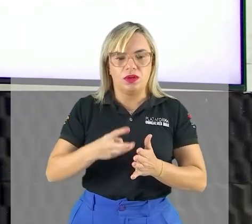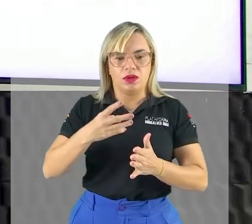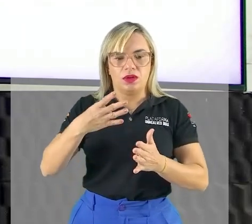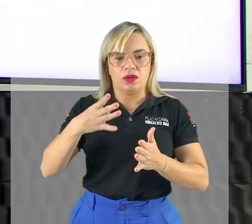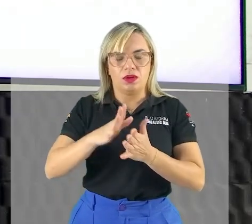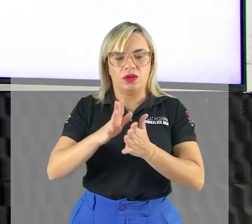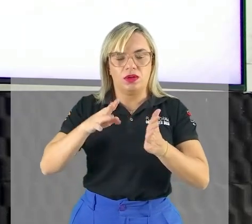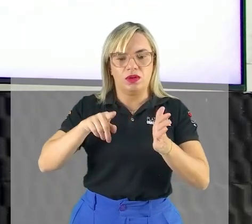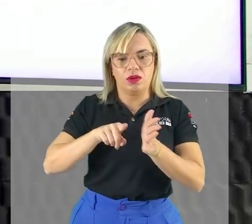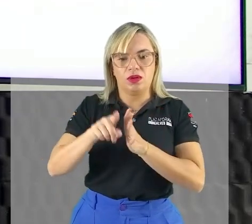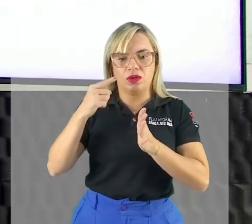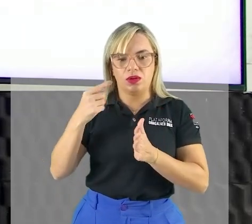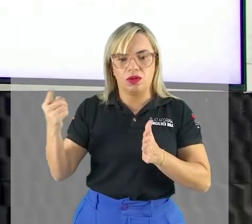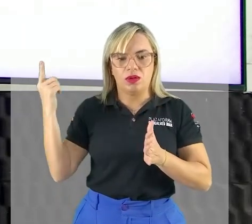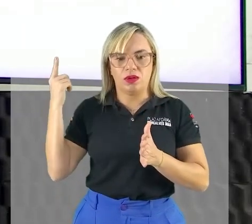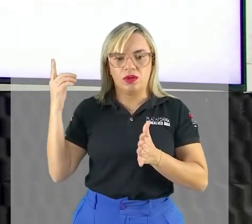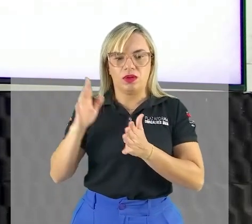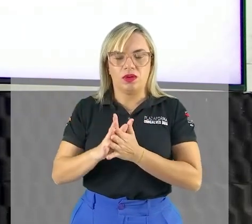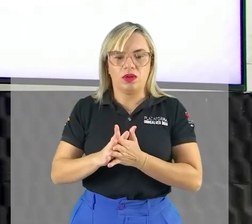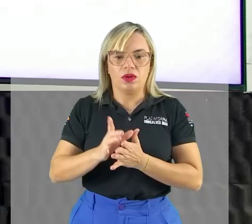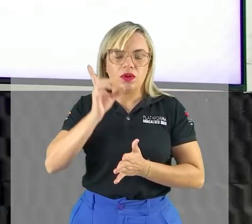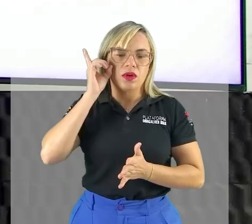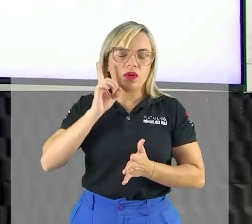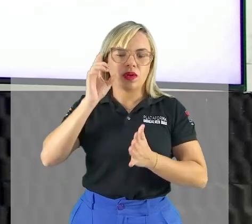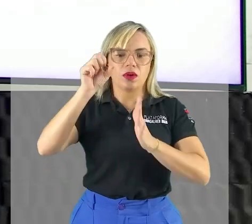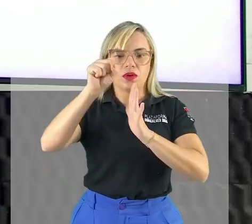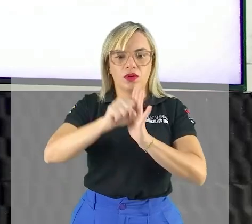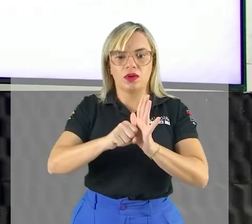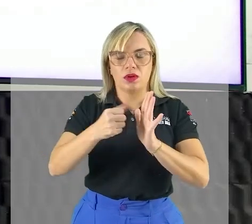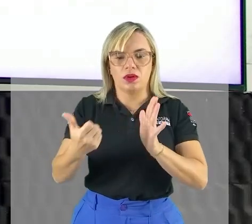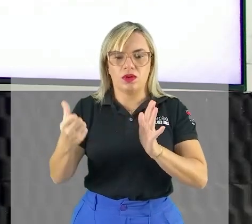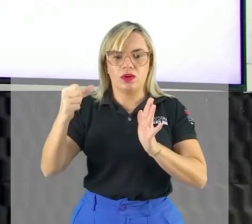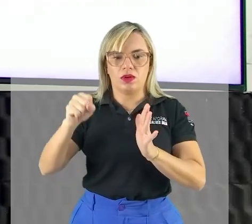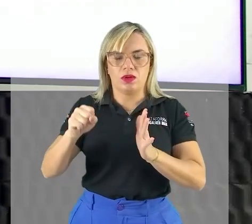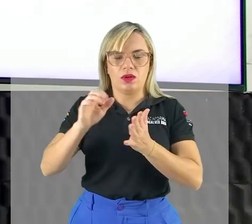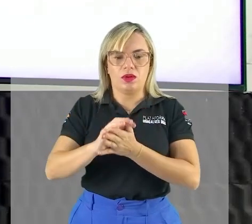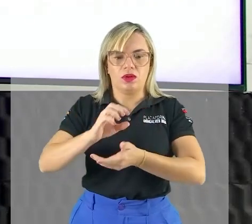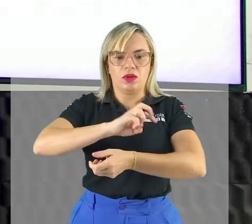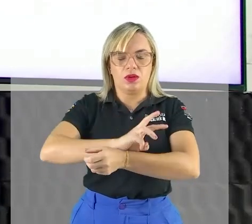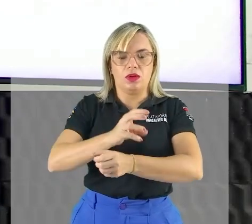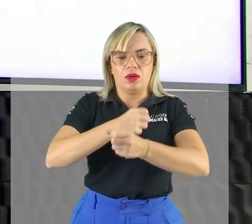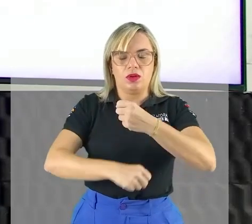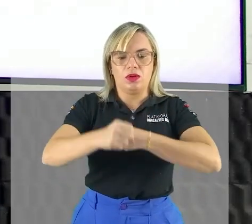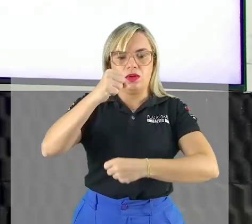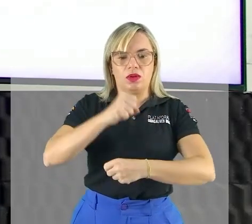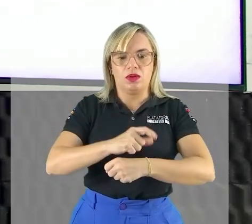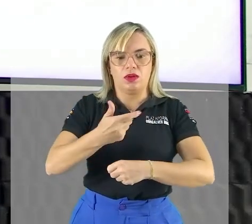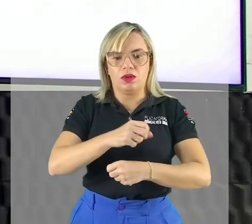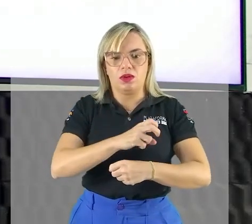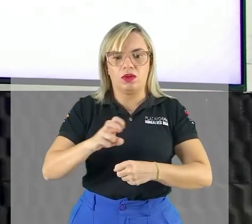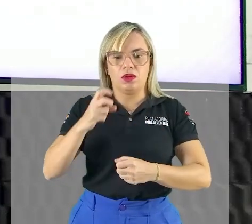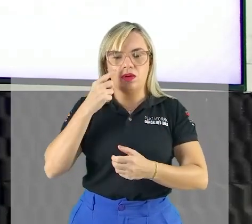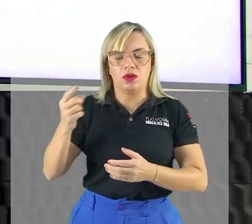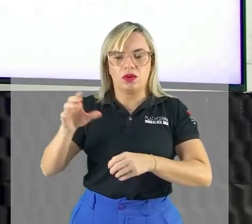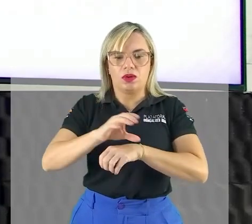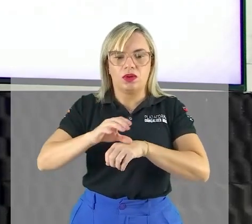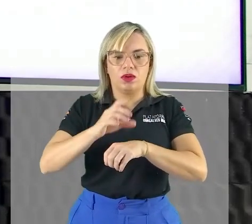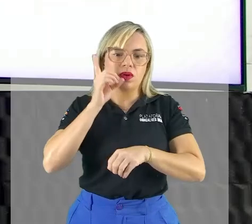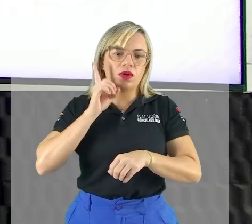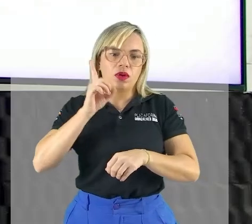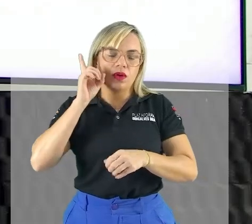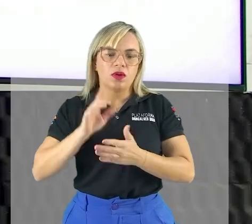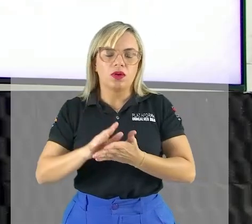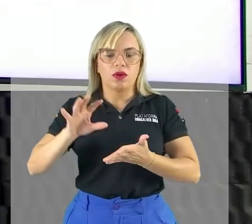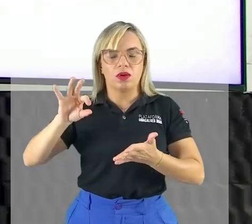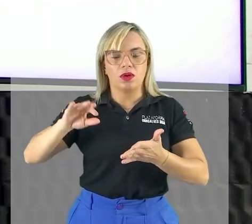no século XV tá é uma questão T Ema 2015 a constituição dos Estados Unidos da América foi aprovada